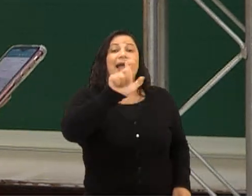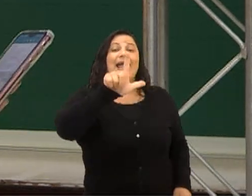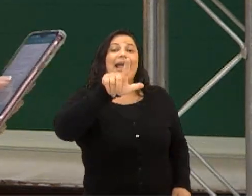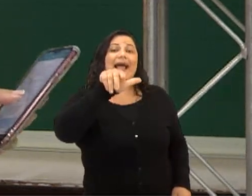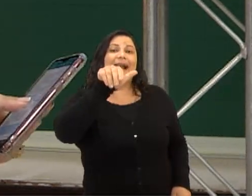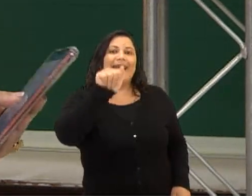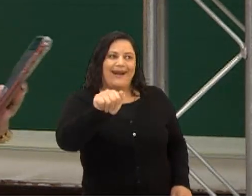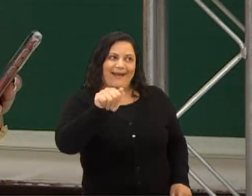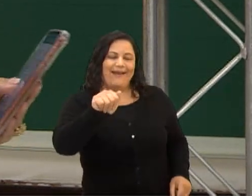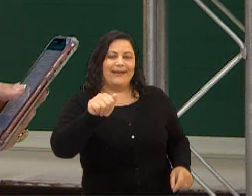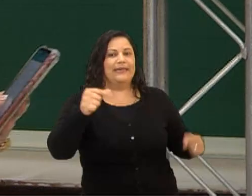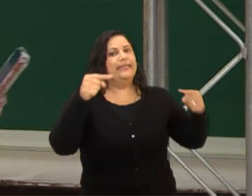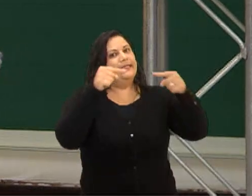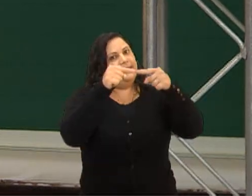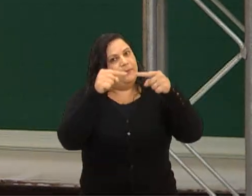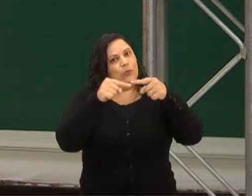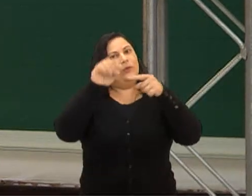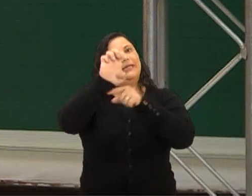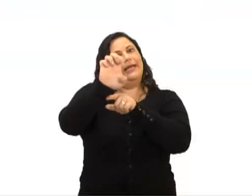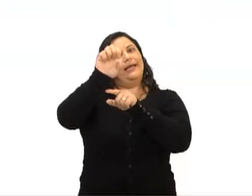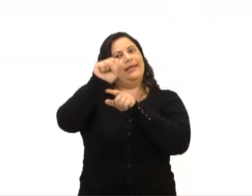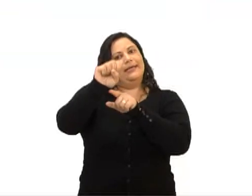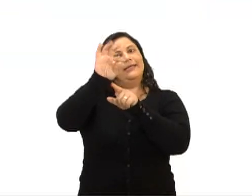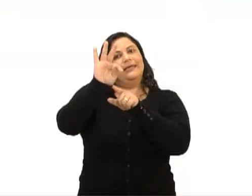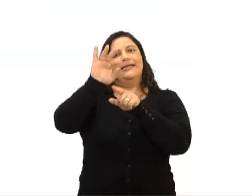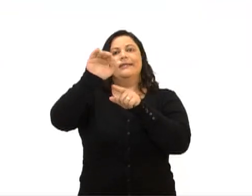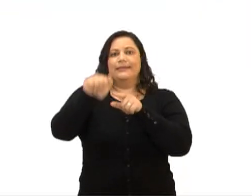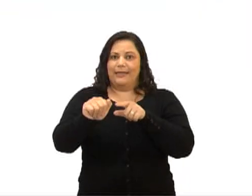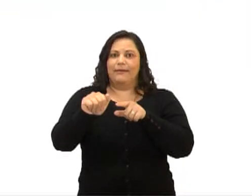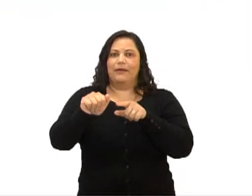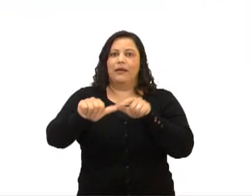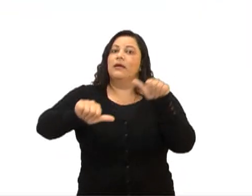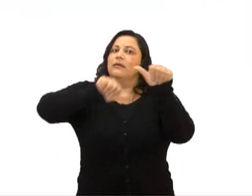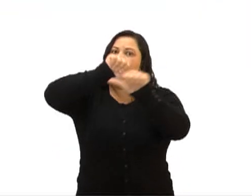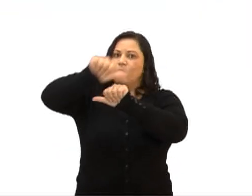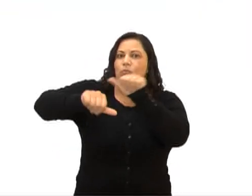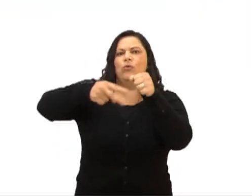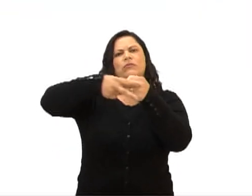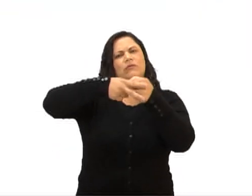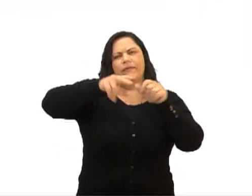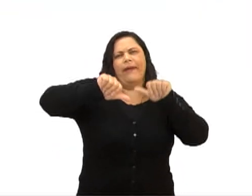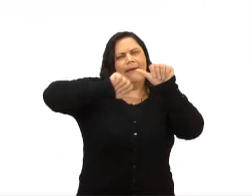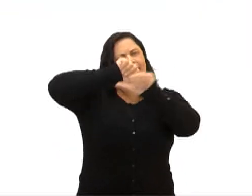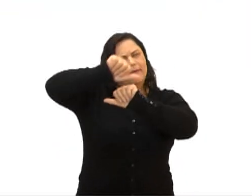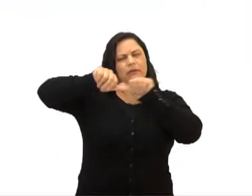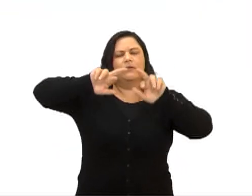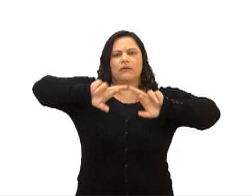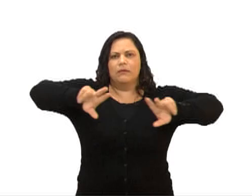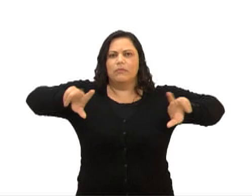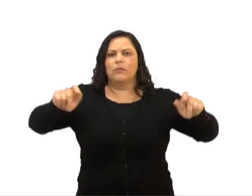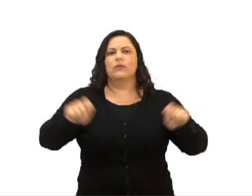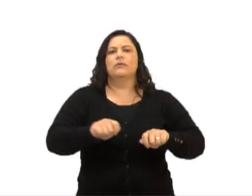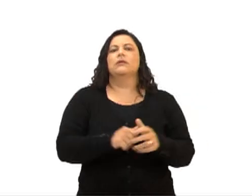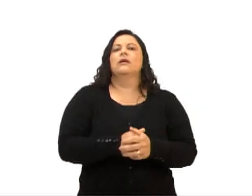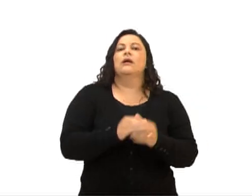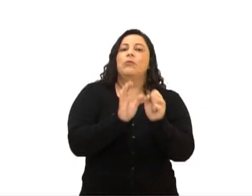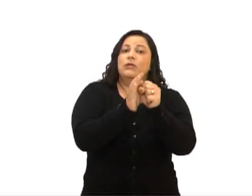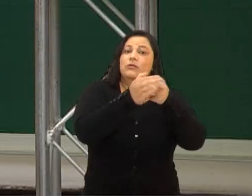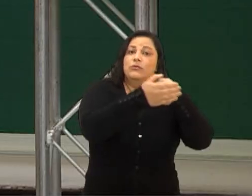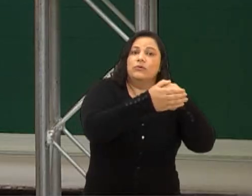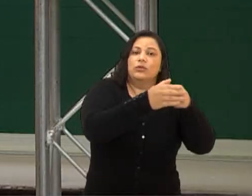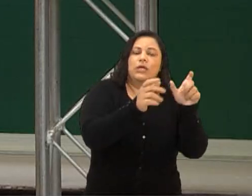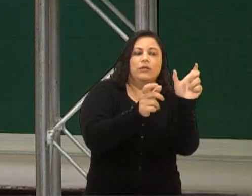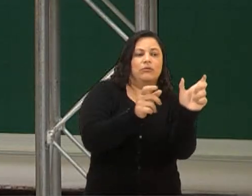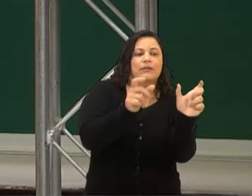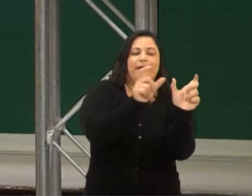Então muda a concordância de acordo com o sujeito, né? A posição também, né? Eu posso ter o sujeito no início da frase e